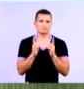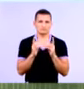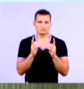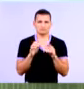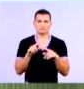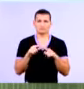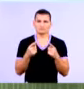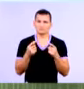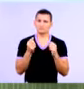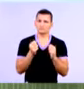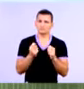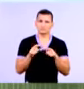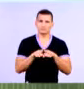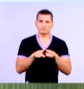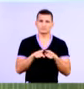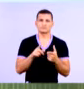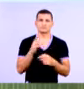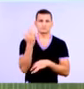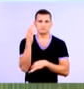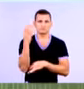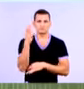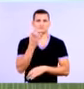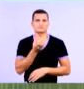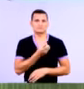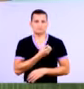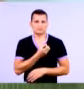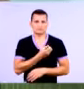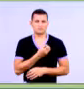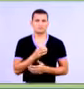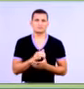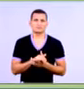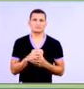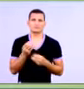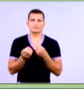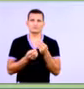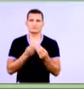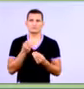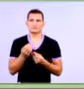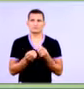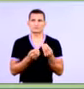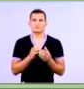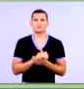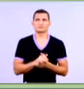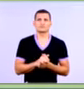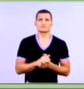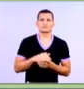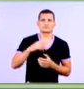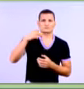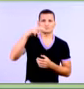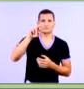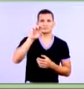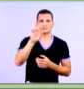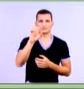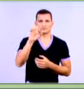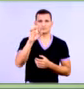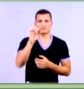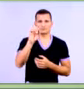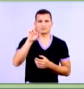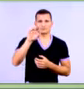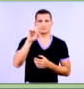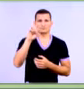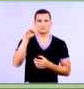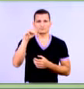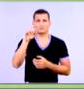também poderia ser uma árvore de números. Bom, como que seriam os percursos, então, em pré-ordem? Quando passa do